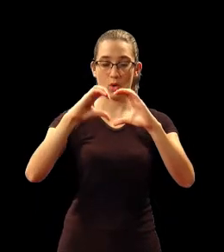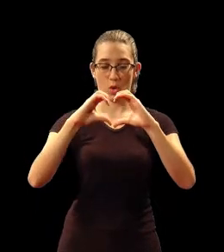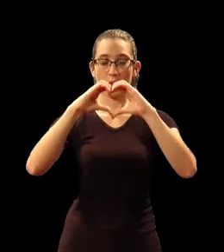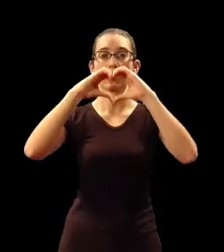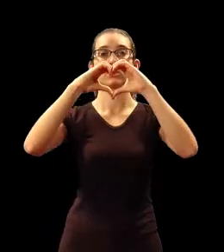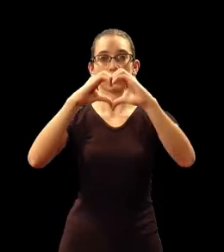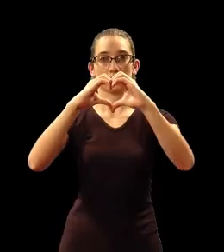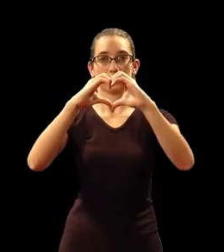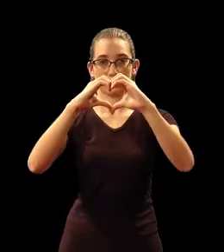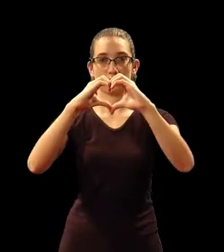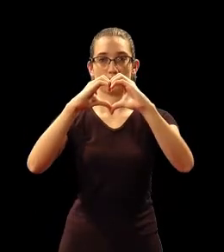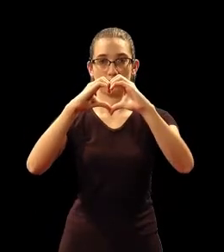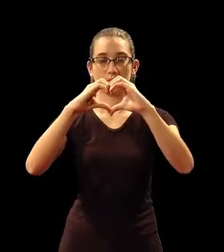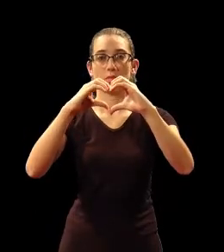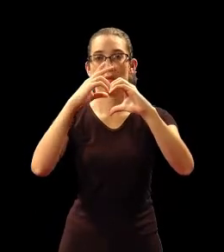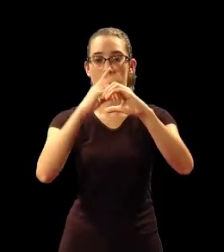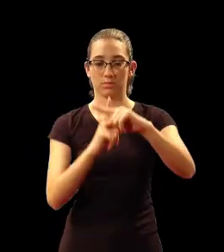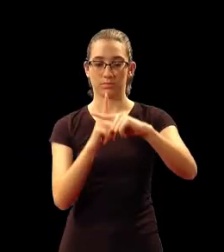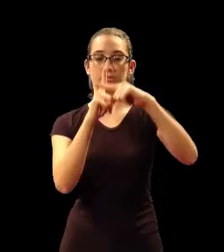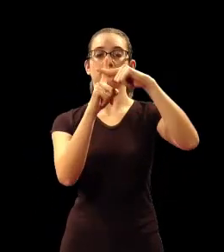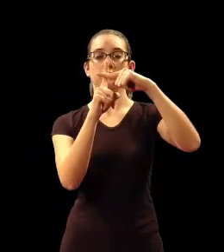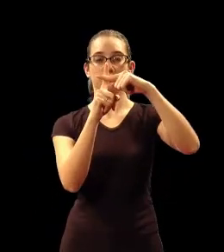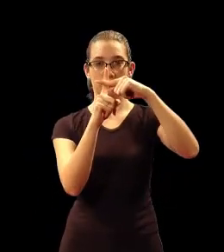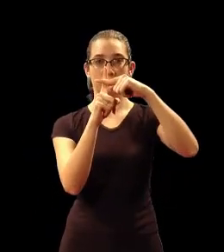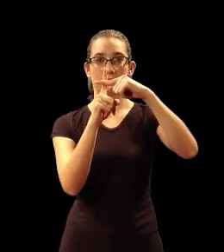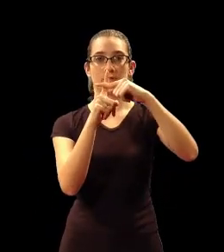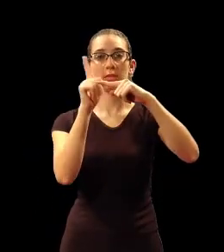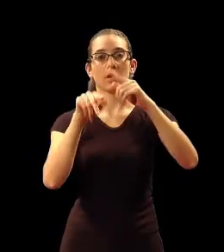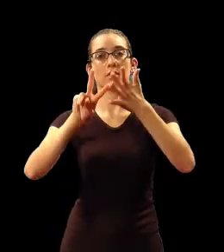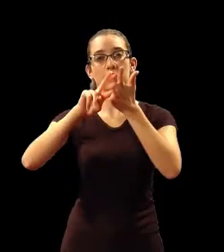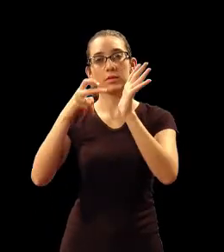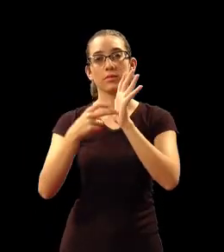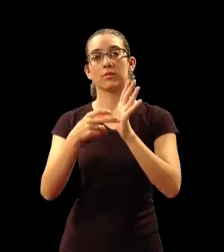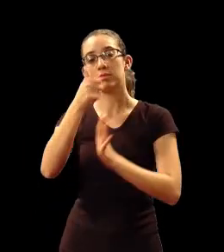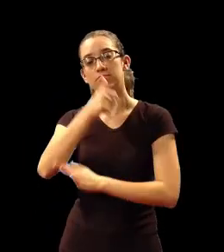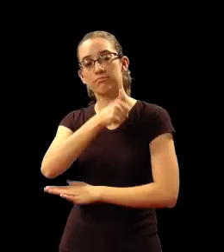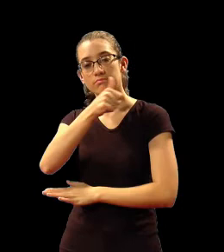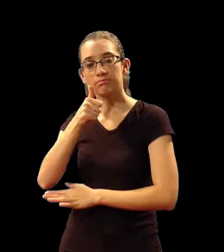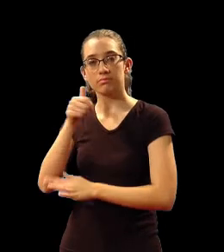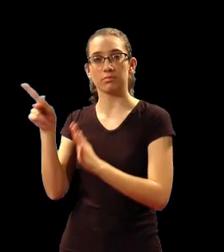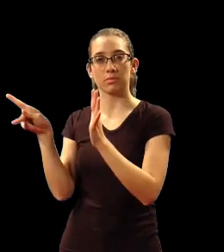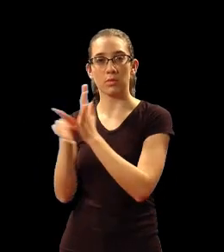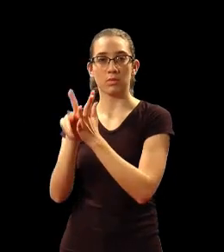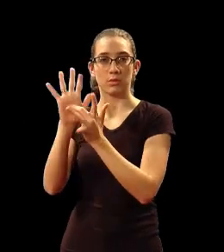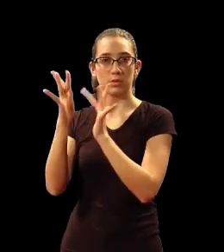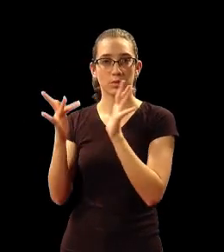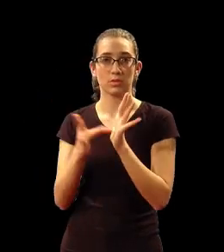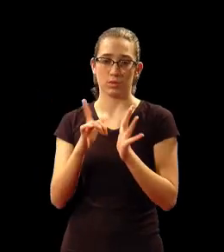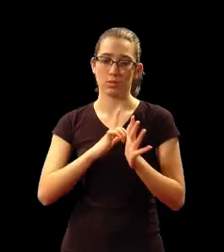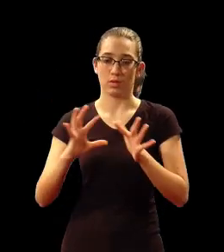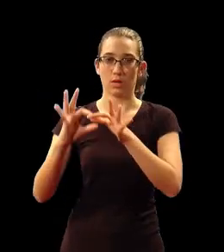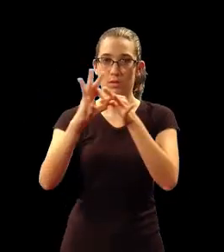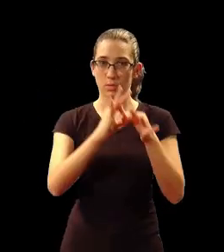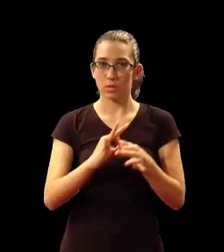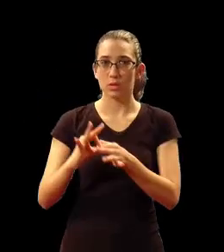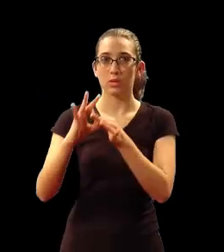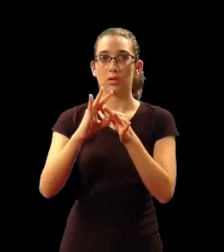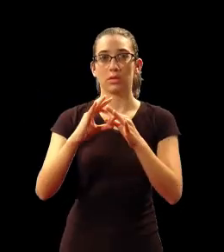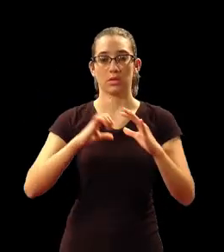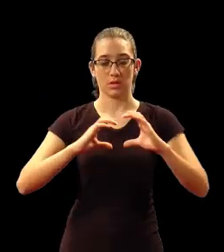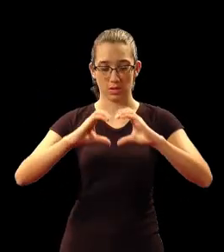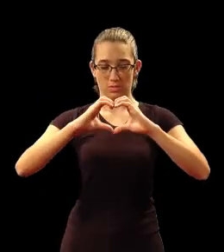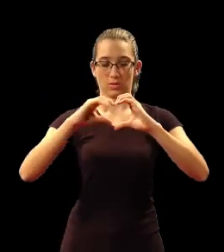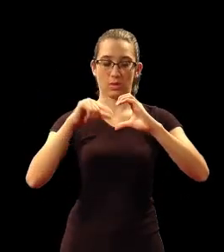o coração, marcado ou selado por uma cruz, que é o sacrifício de Jesus. Então a harmonia,